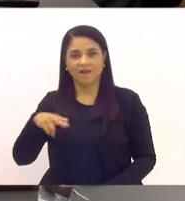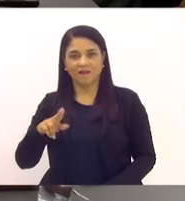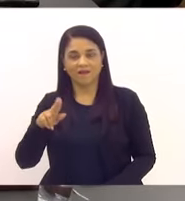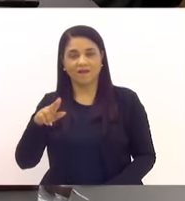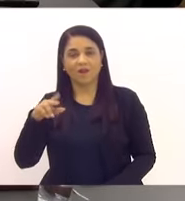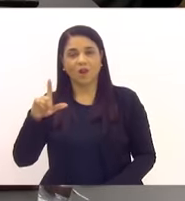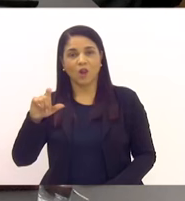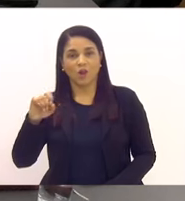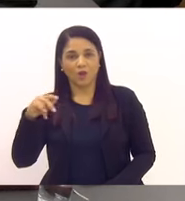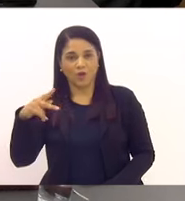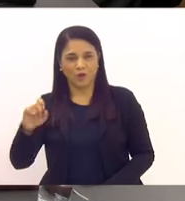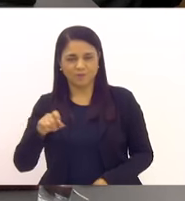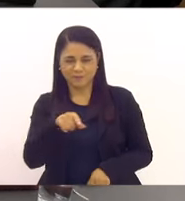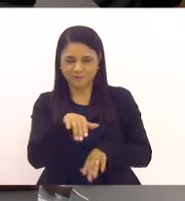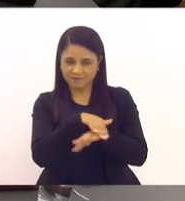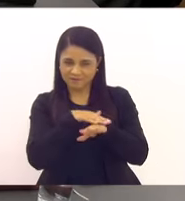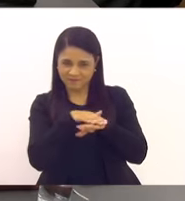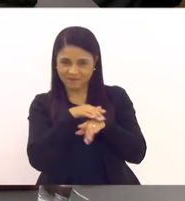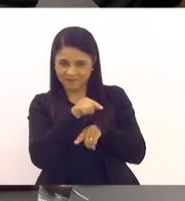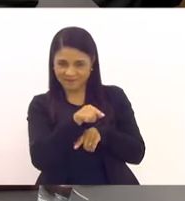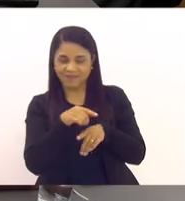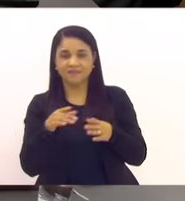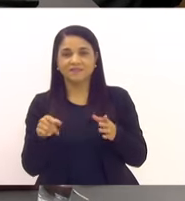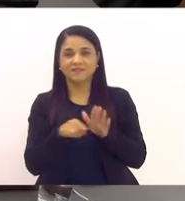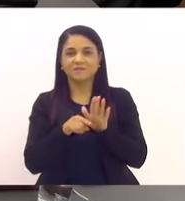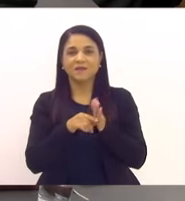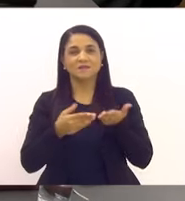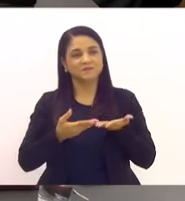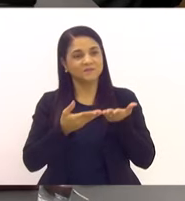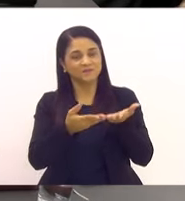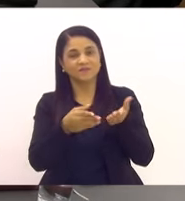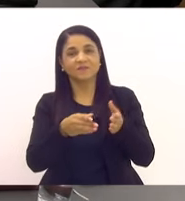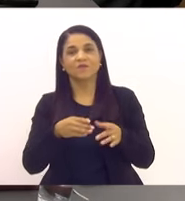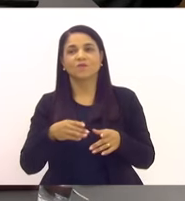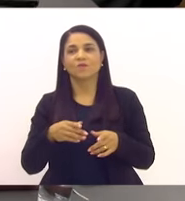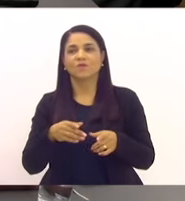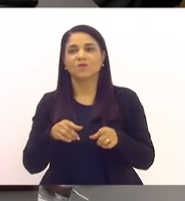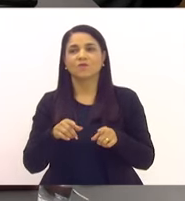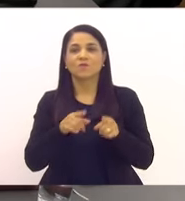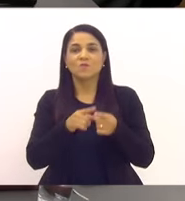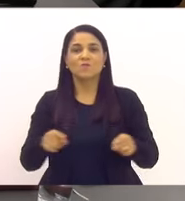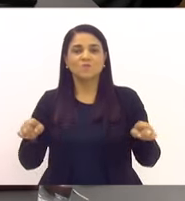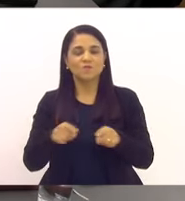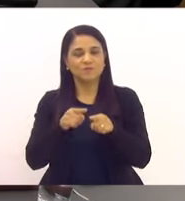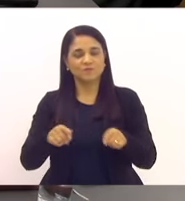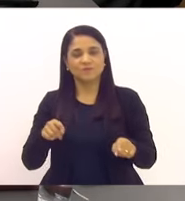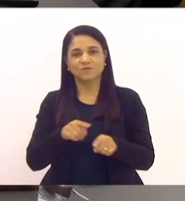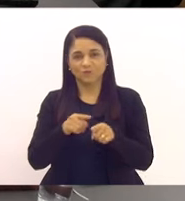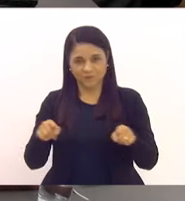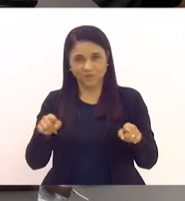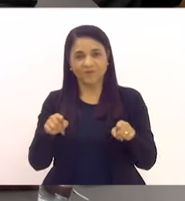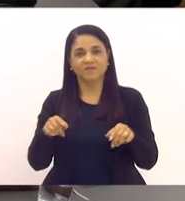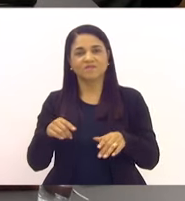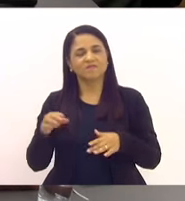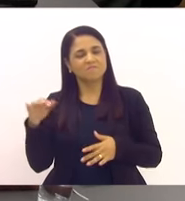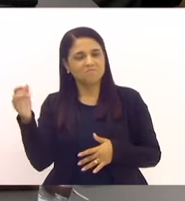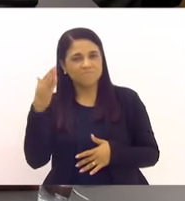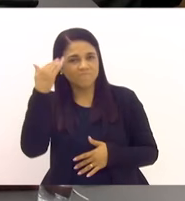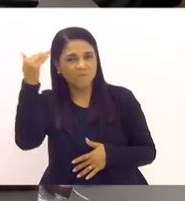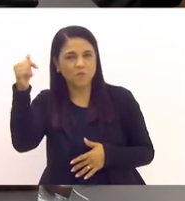ali confabulando, e destacar a presença também do contrabaixista André Neiva, aí, um dos maiores músicos do Brasil, acompanha